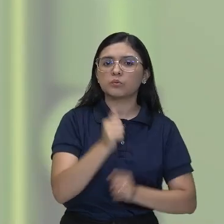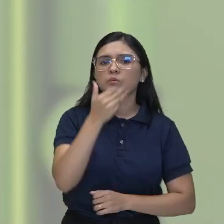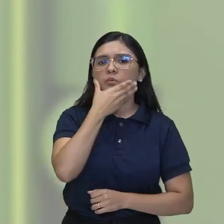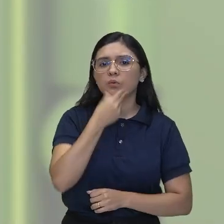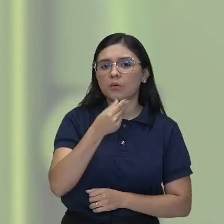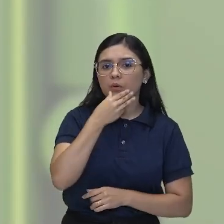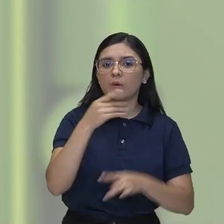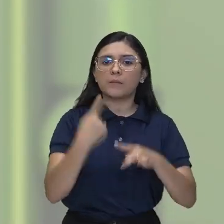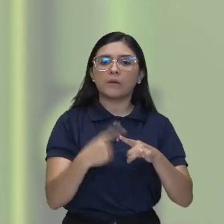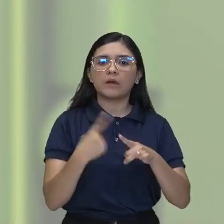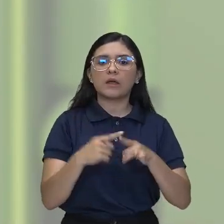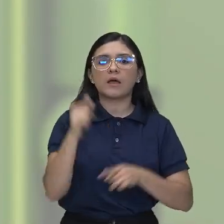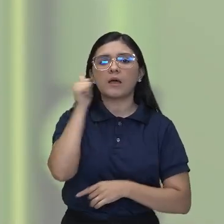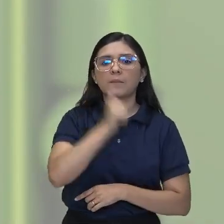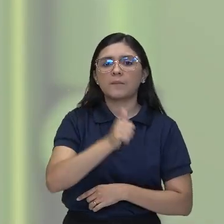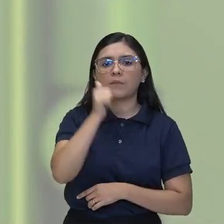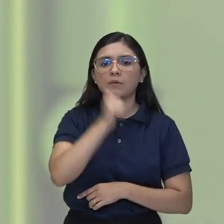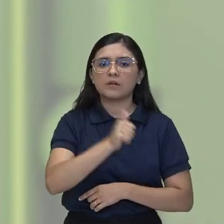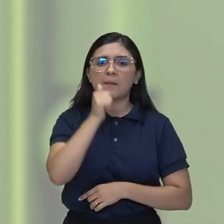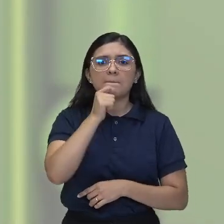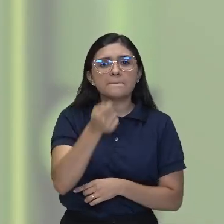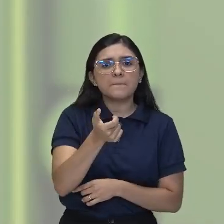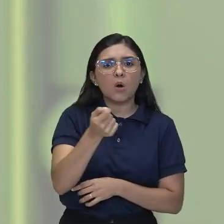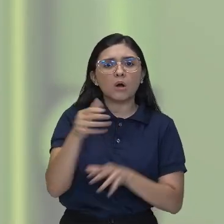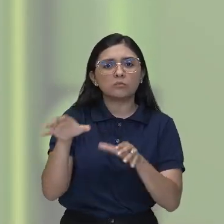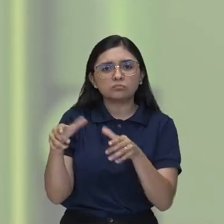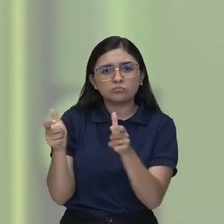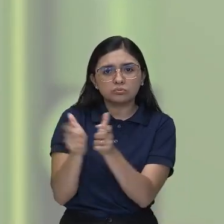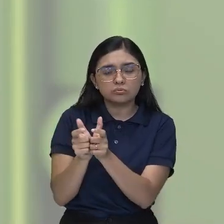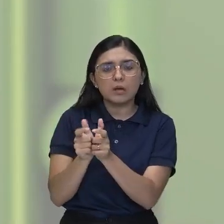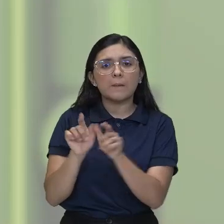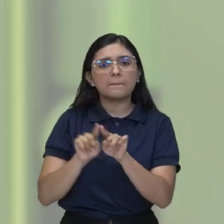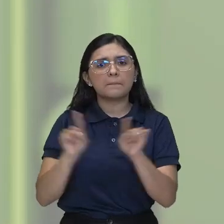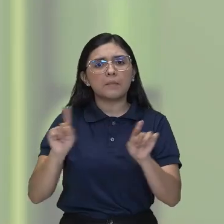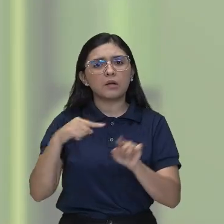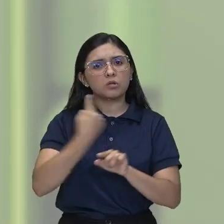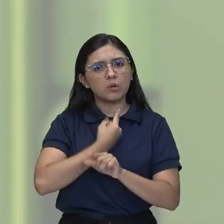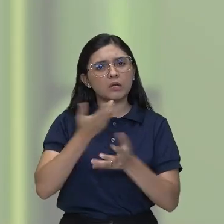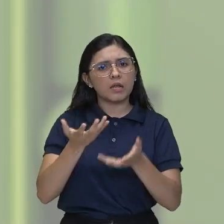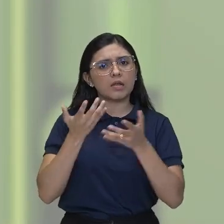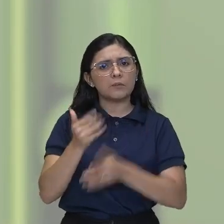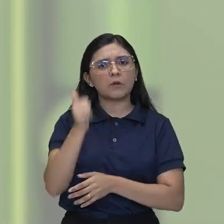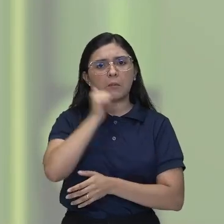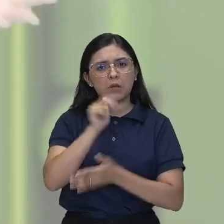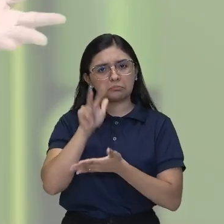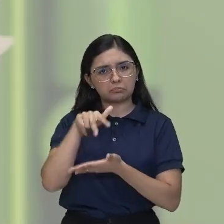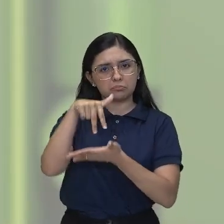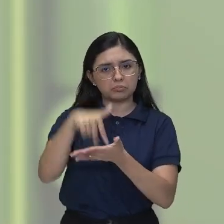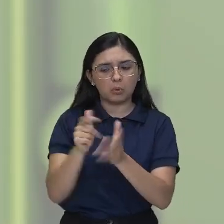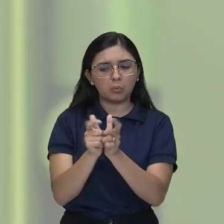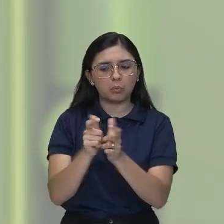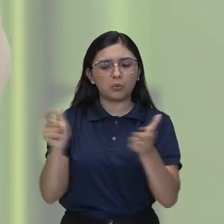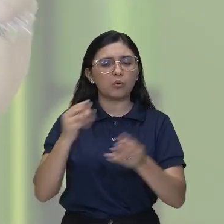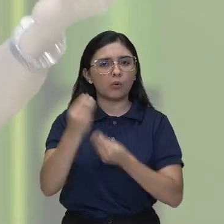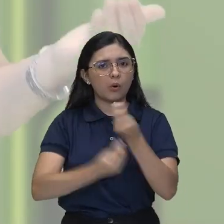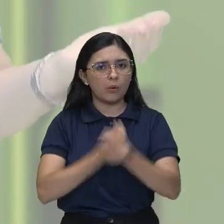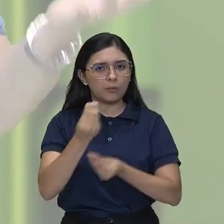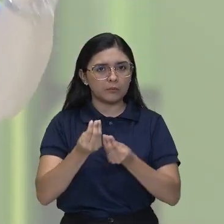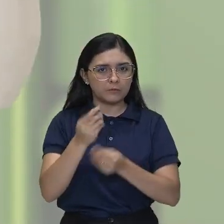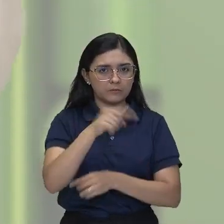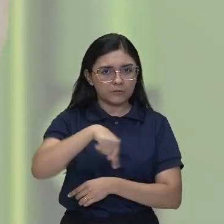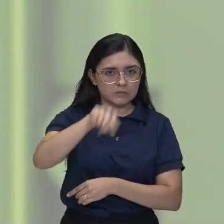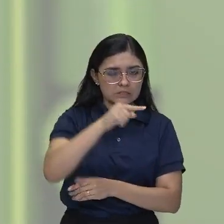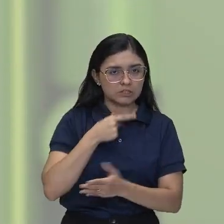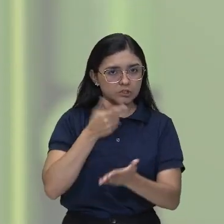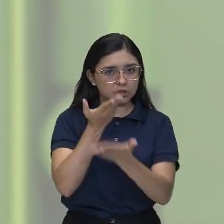as mulheres, elas são poucas. E nós queremos esse empoderamento das mulheres. De que forma? Você